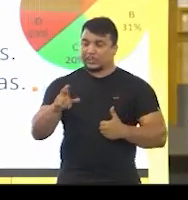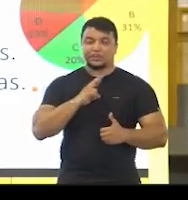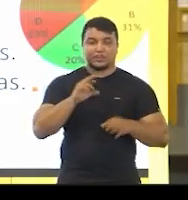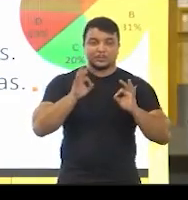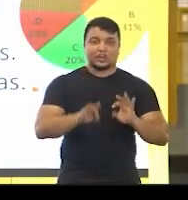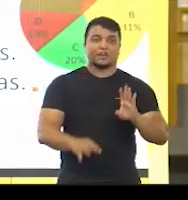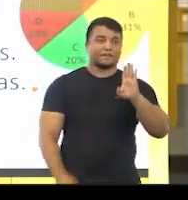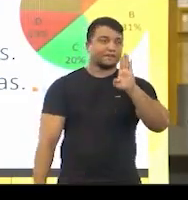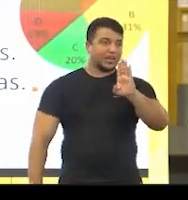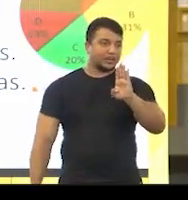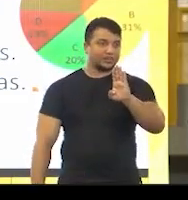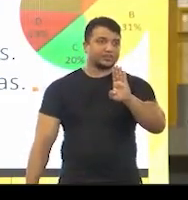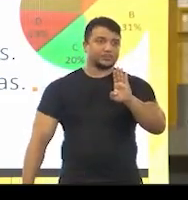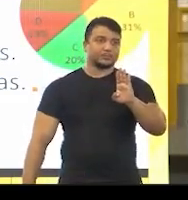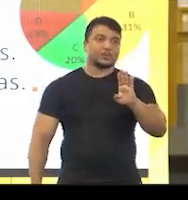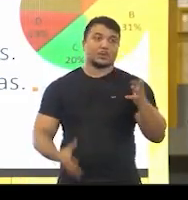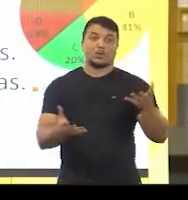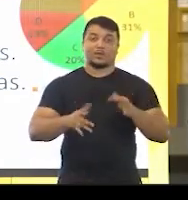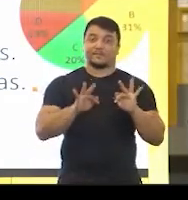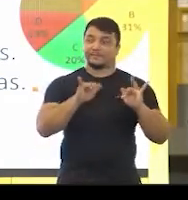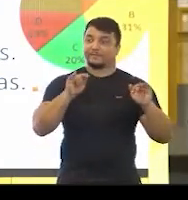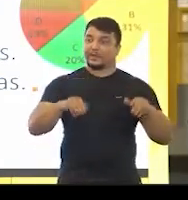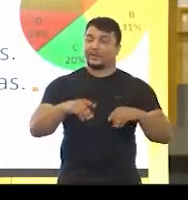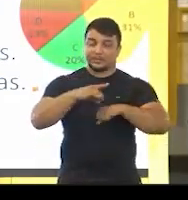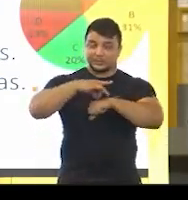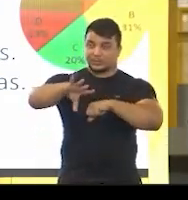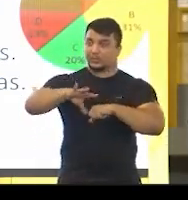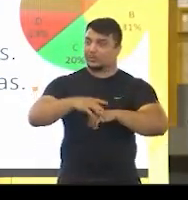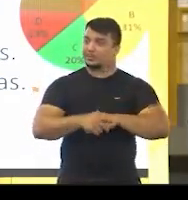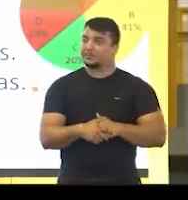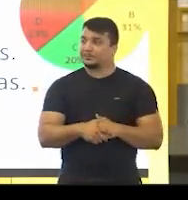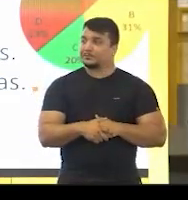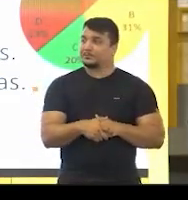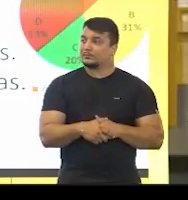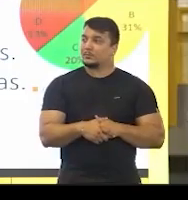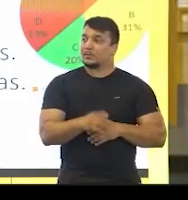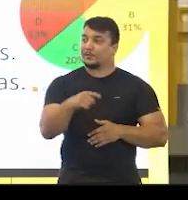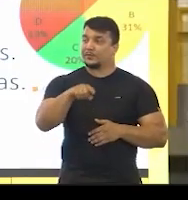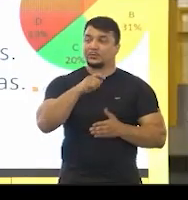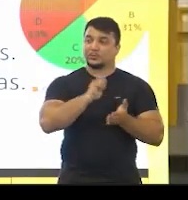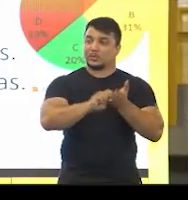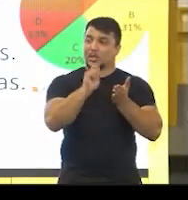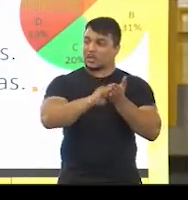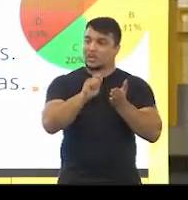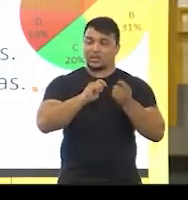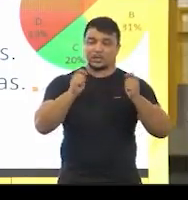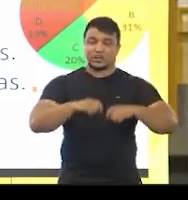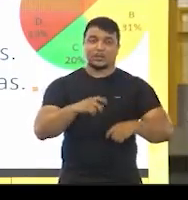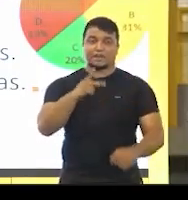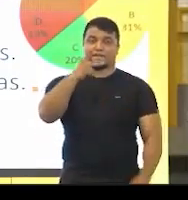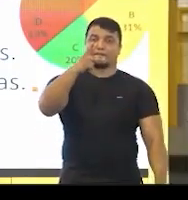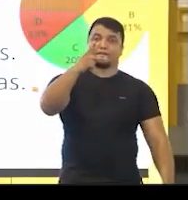Tá certo? Agora, para finalizar essa dica, ó, você escreve